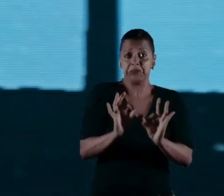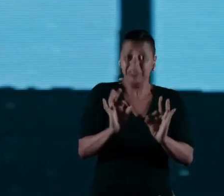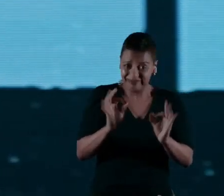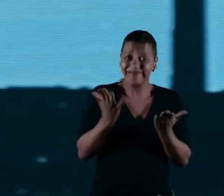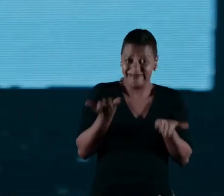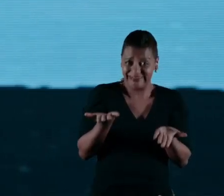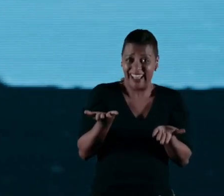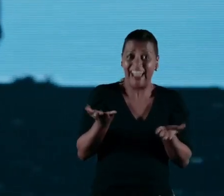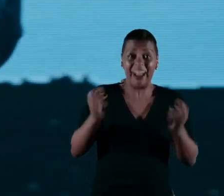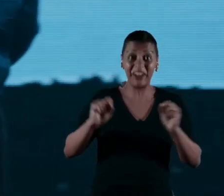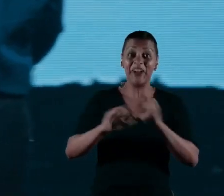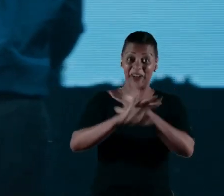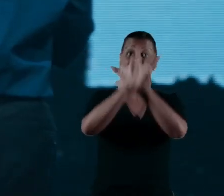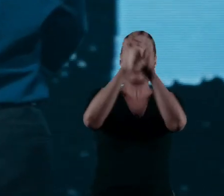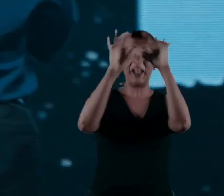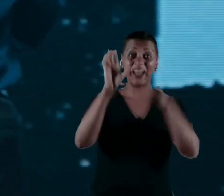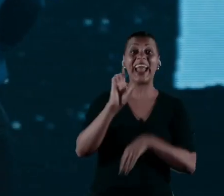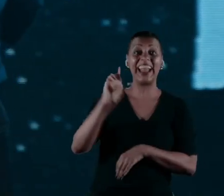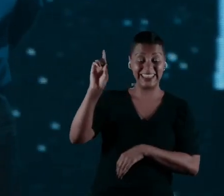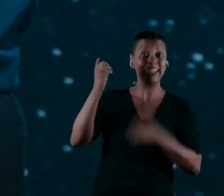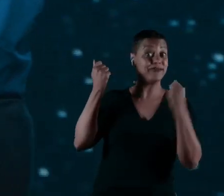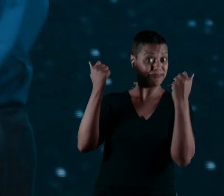Senhor.